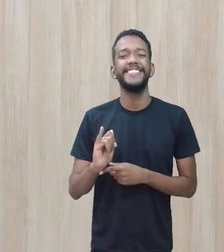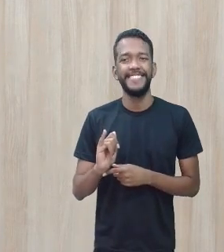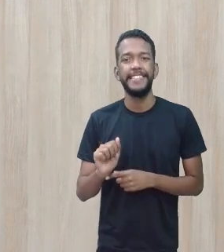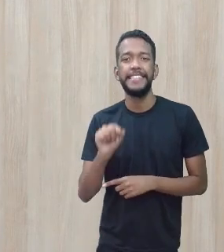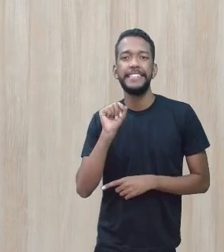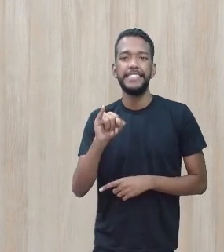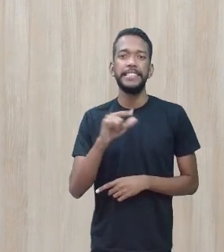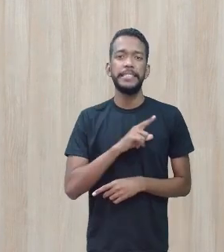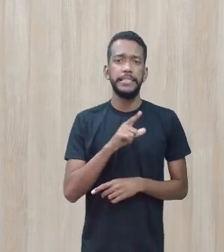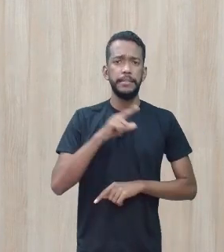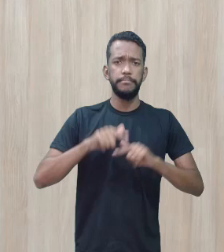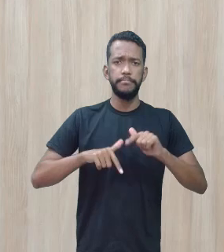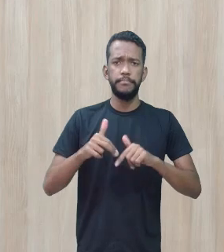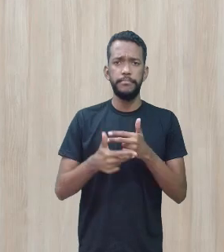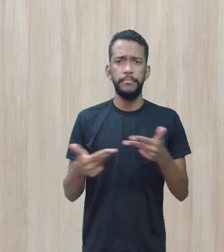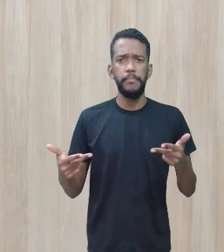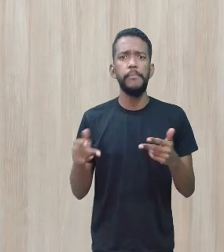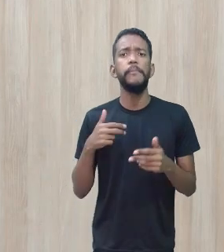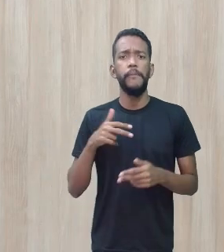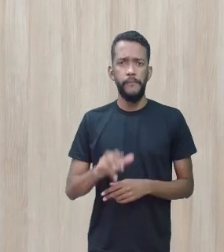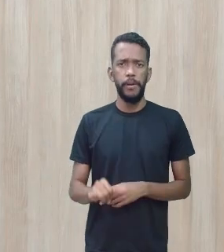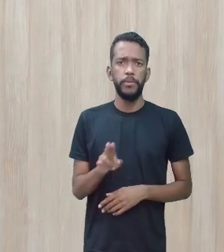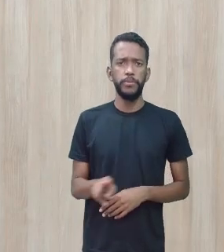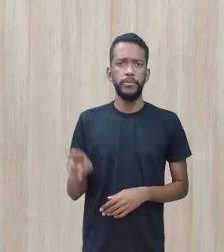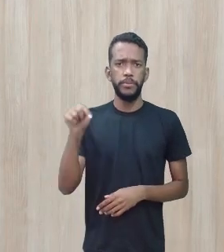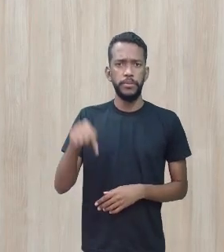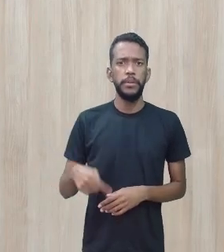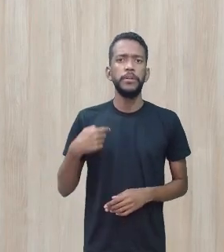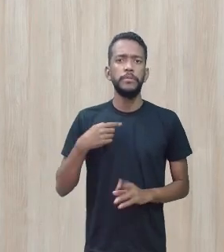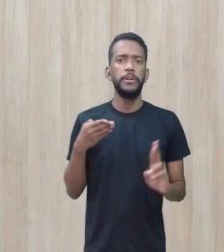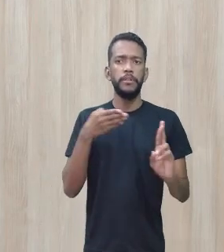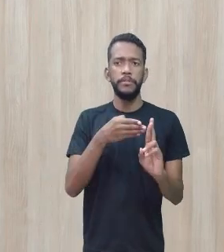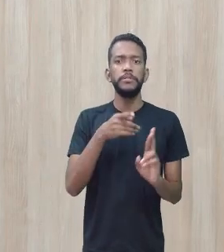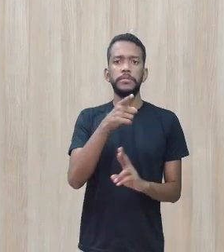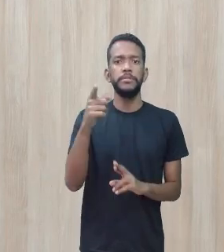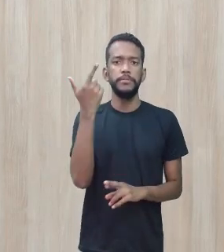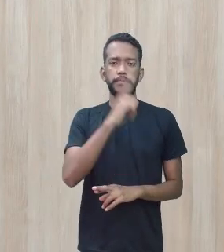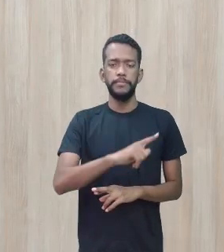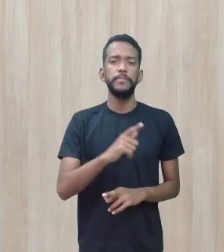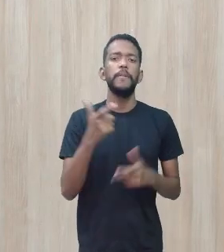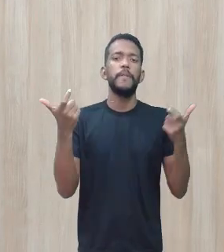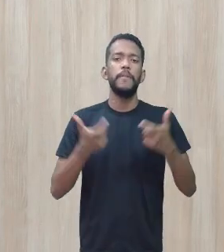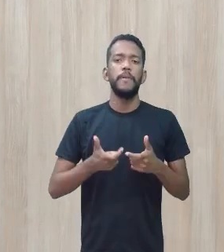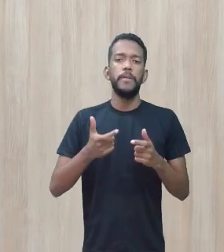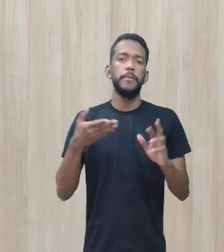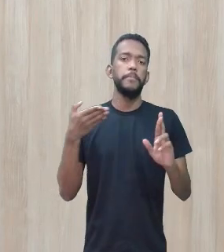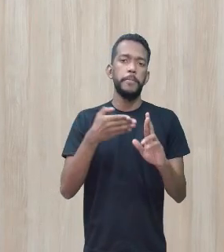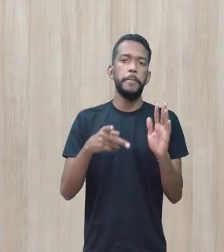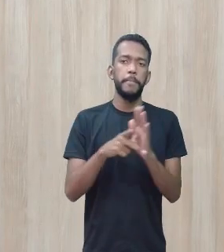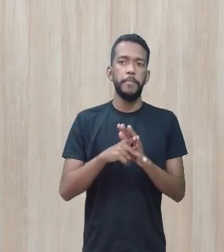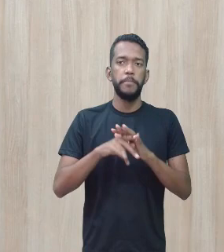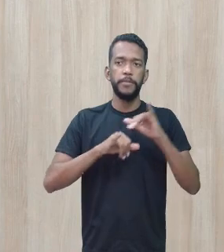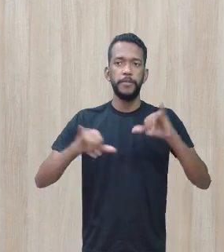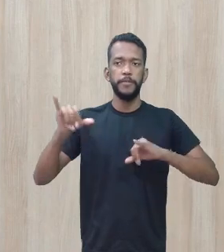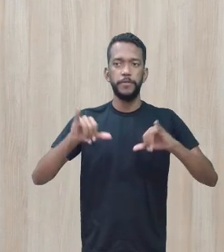outro recurso que eu for utilizar nessa aula, eu vou referenciar aí embaixo, para você saber de onde é a fonte dessa